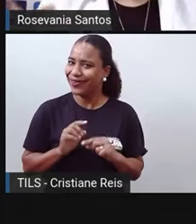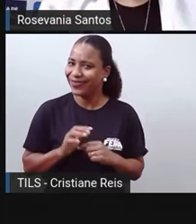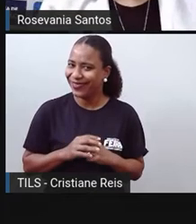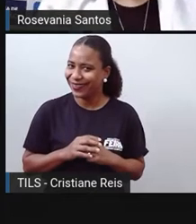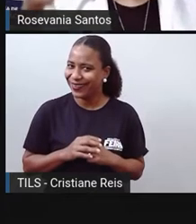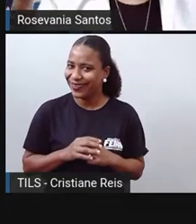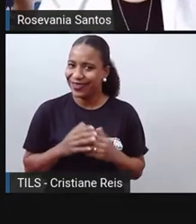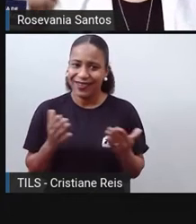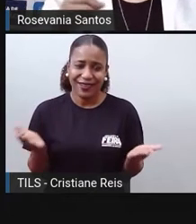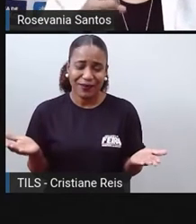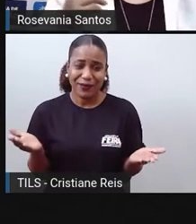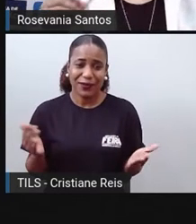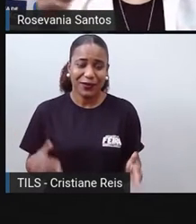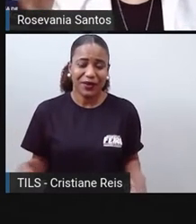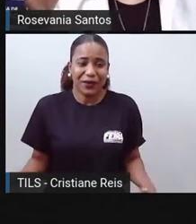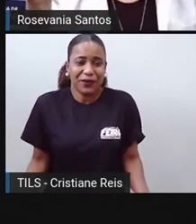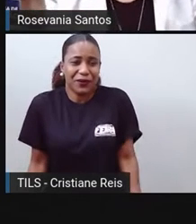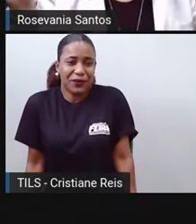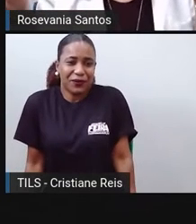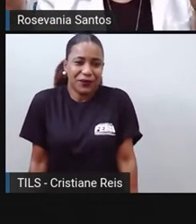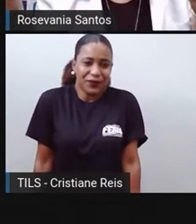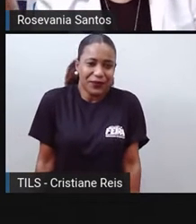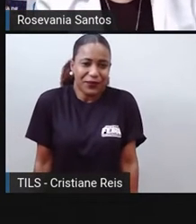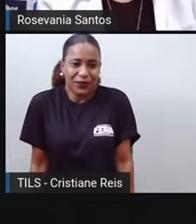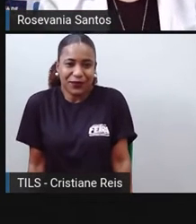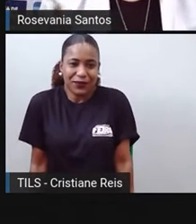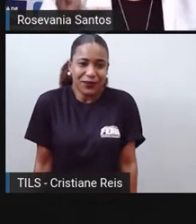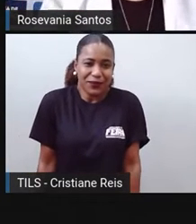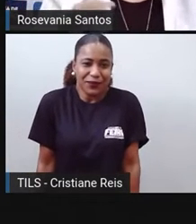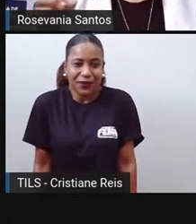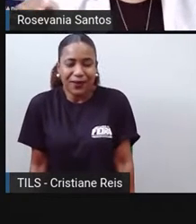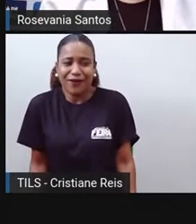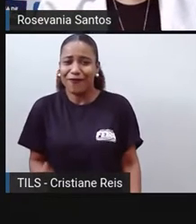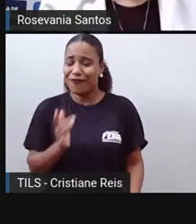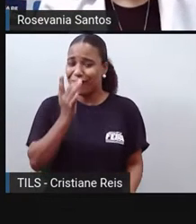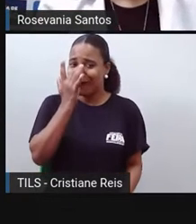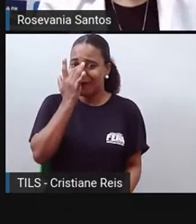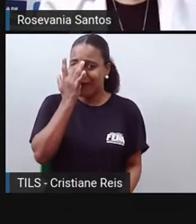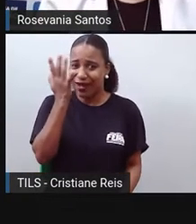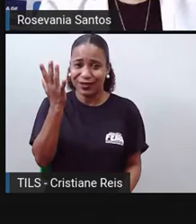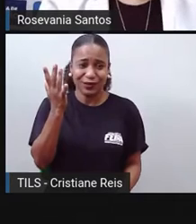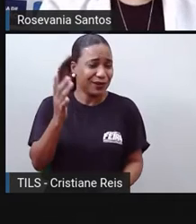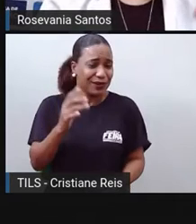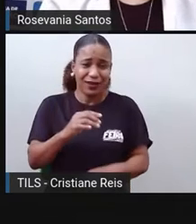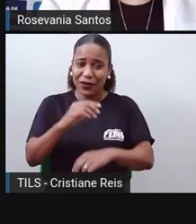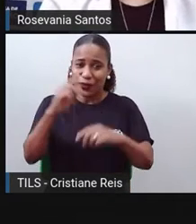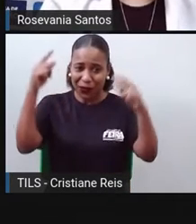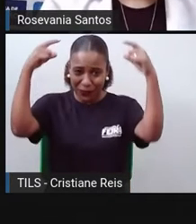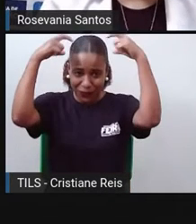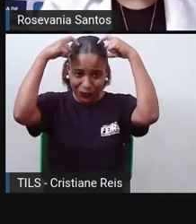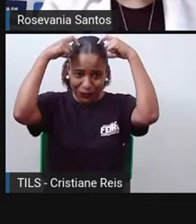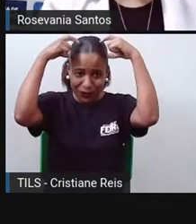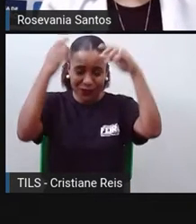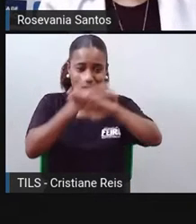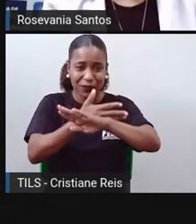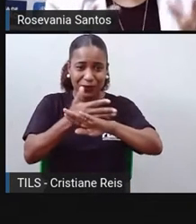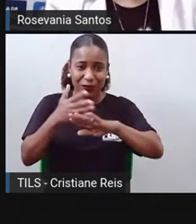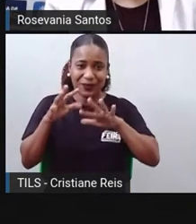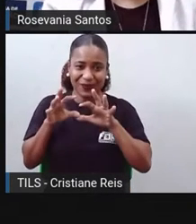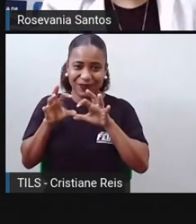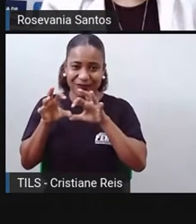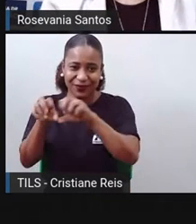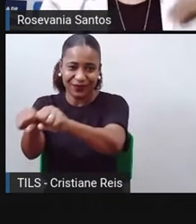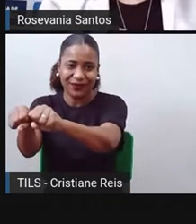né, predadores e os pinguins eles andam, né, devagarzinho. Por que que eles não comem? A resposta é simples, porque o